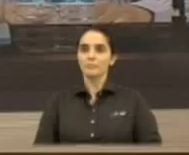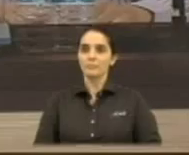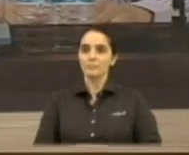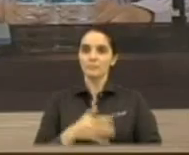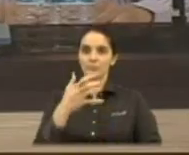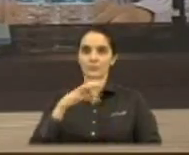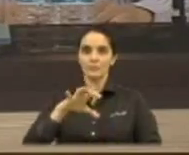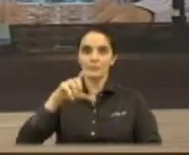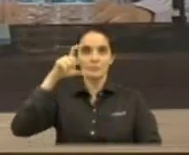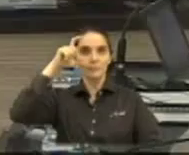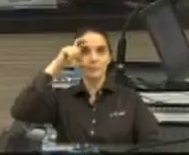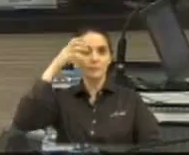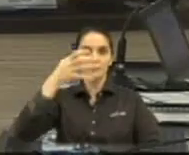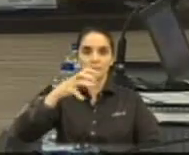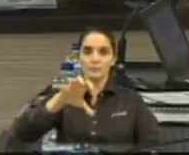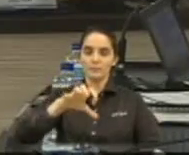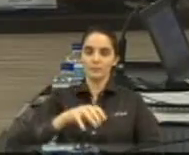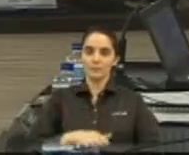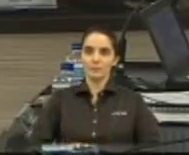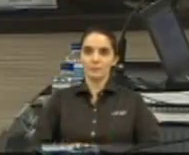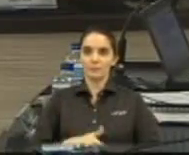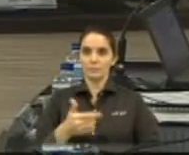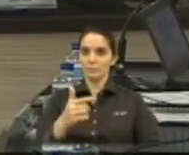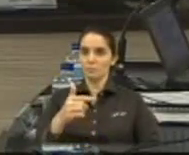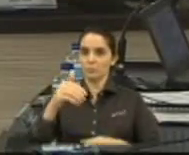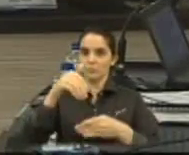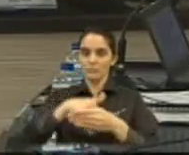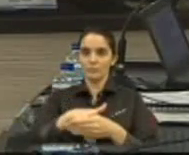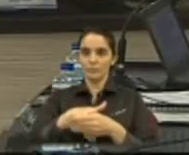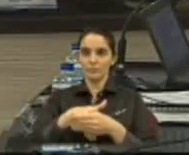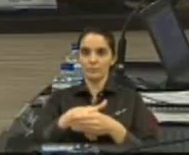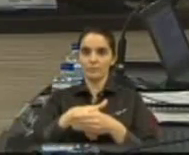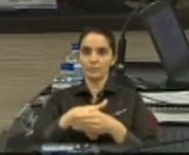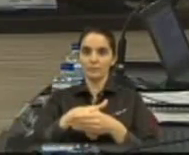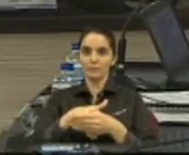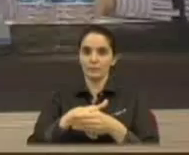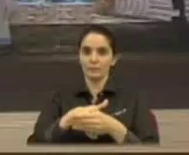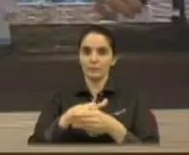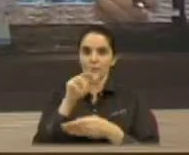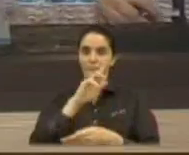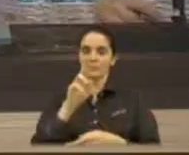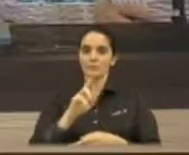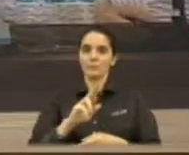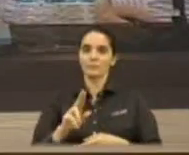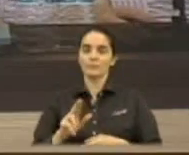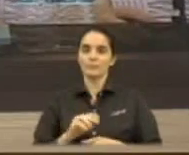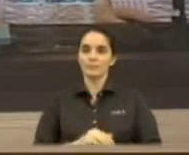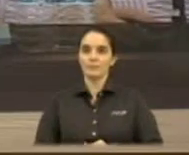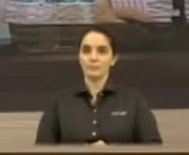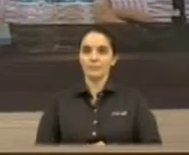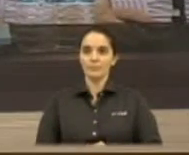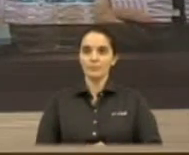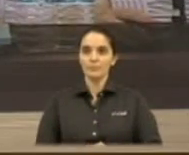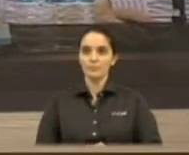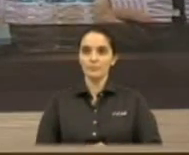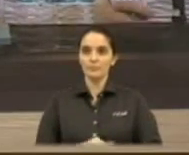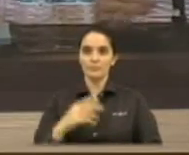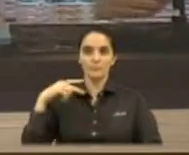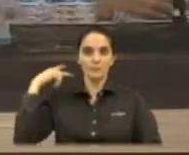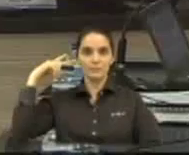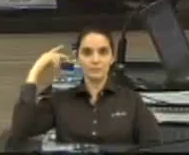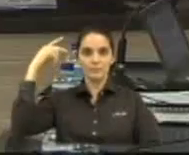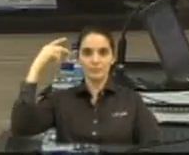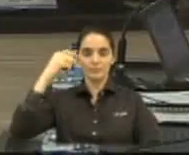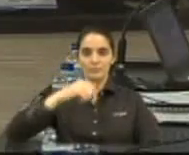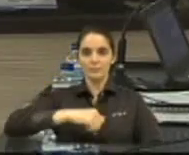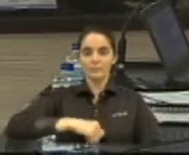Dispenso. Vereador Farid. Dispenso. Não havendo mais quem queira, vai à votação e a votação é nominal. Vereador Aloísio